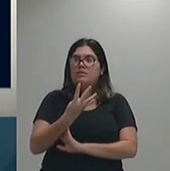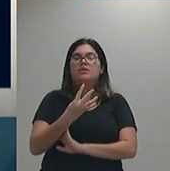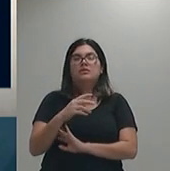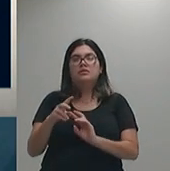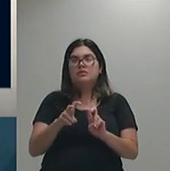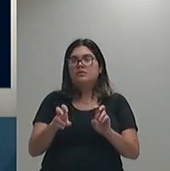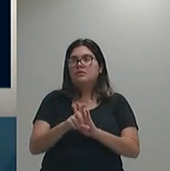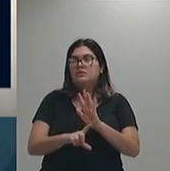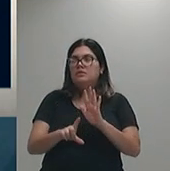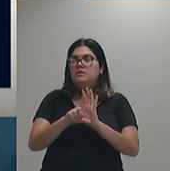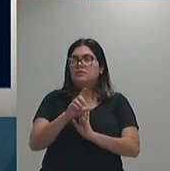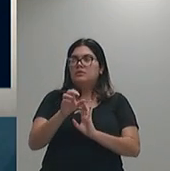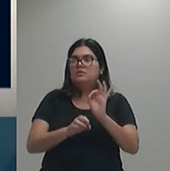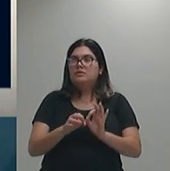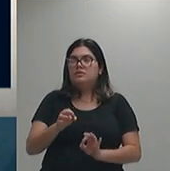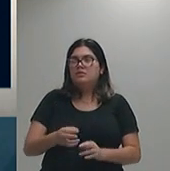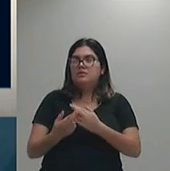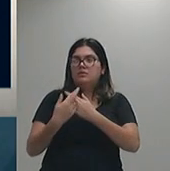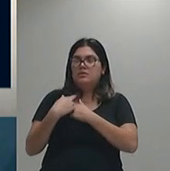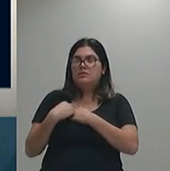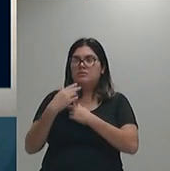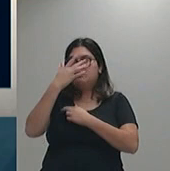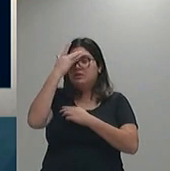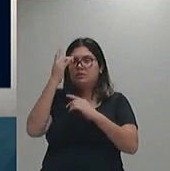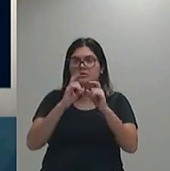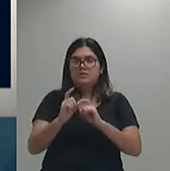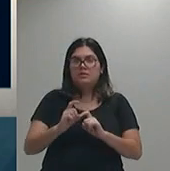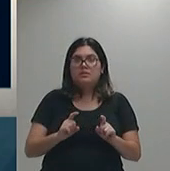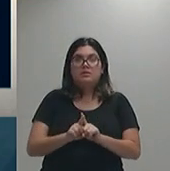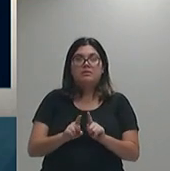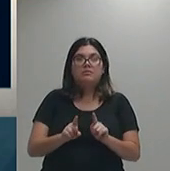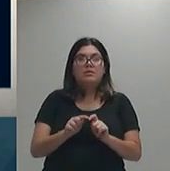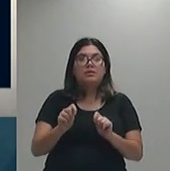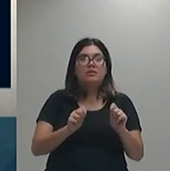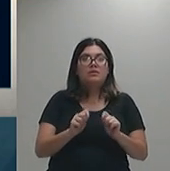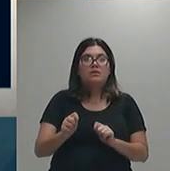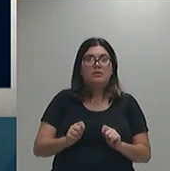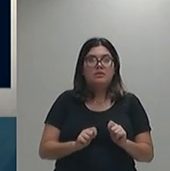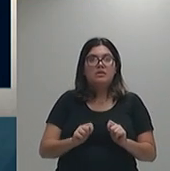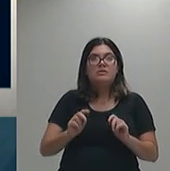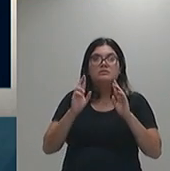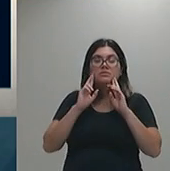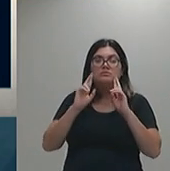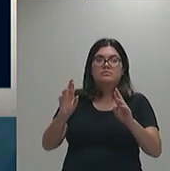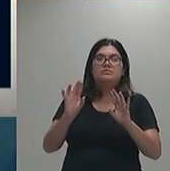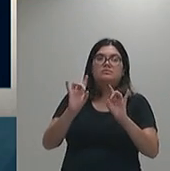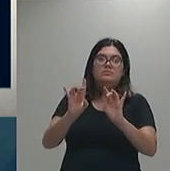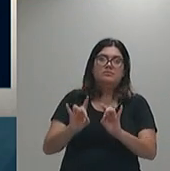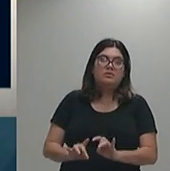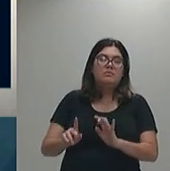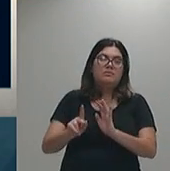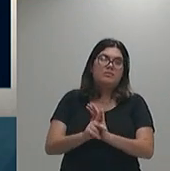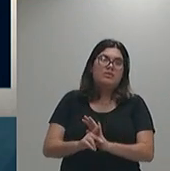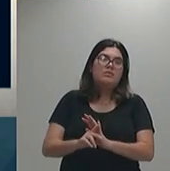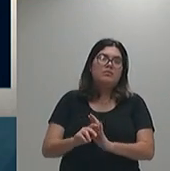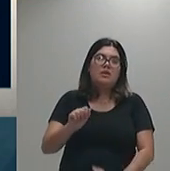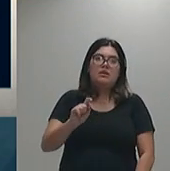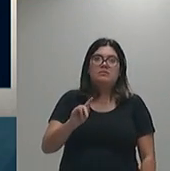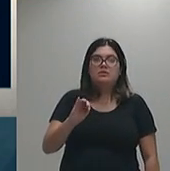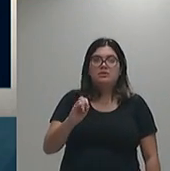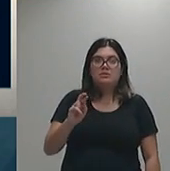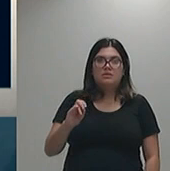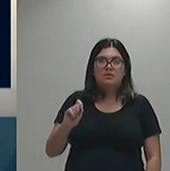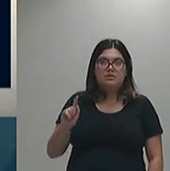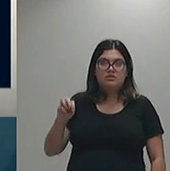de responsabilidade do administrador e do controlador com atenção as particularidades próprias da arbitragem e eu digo a questão controvertida